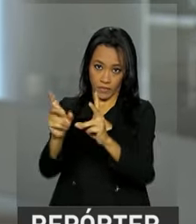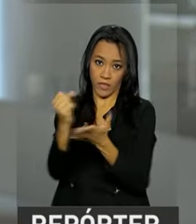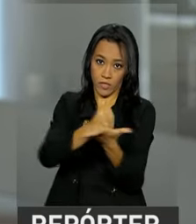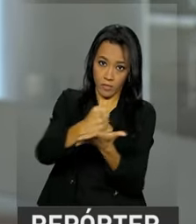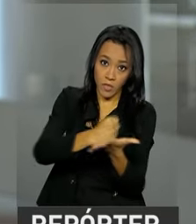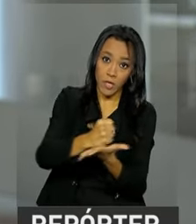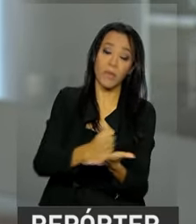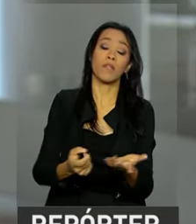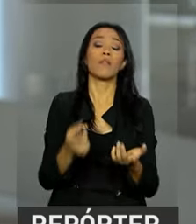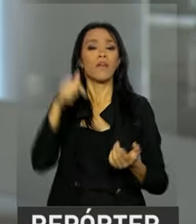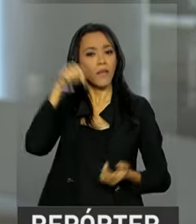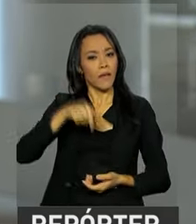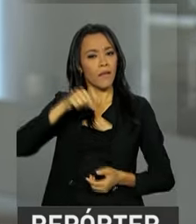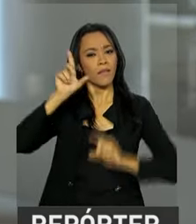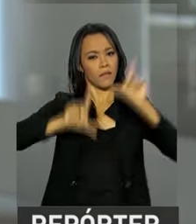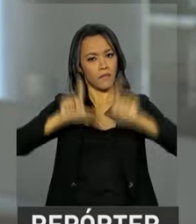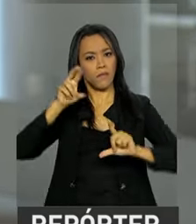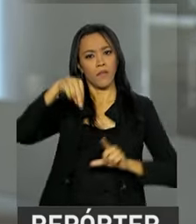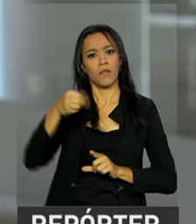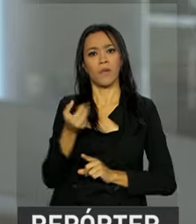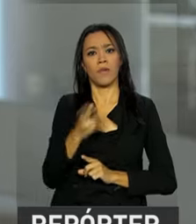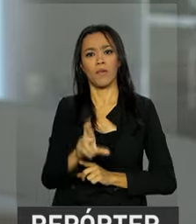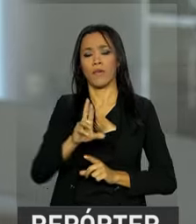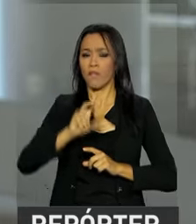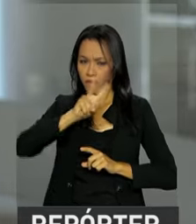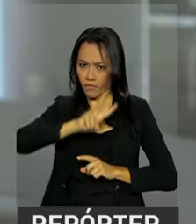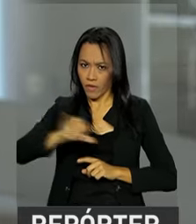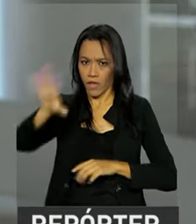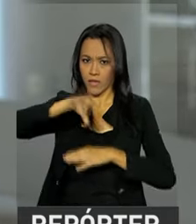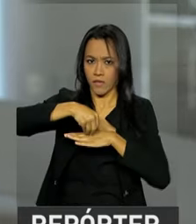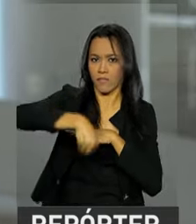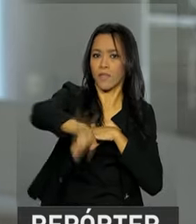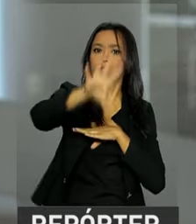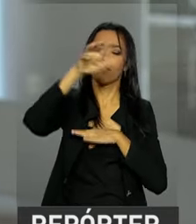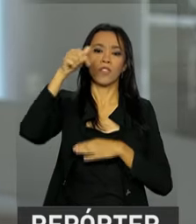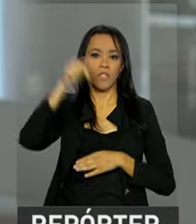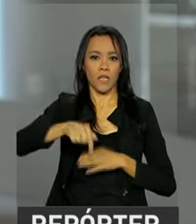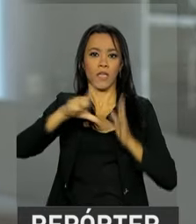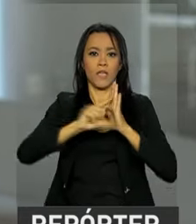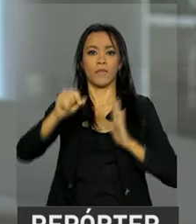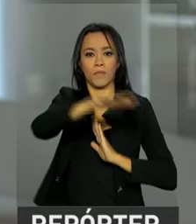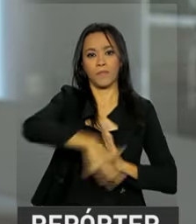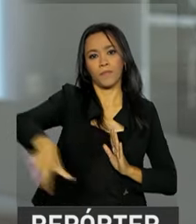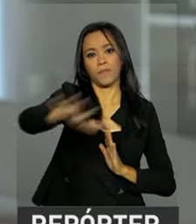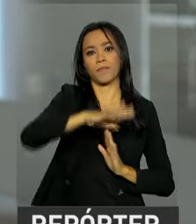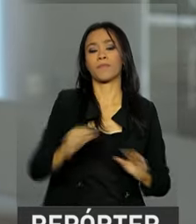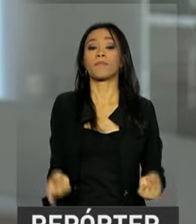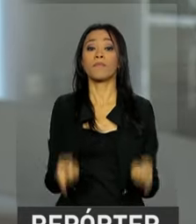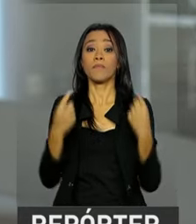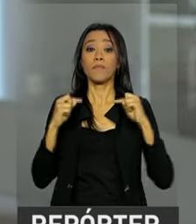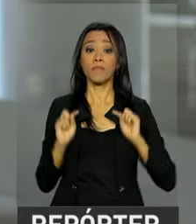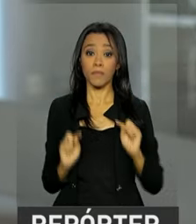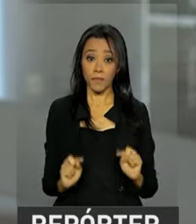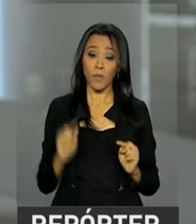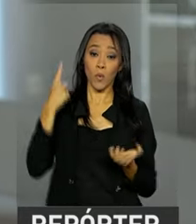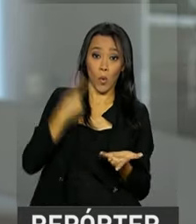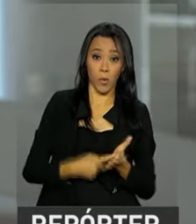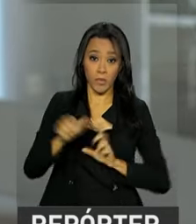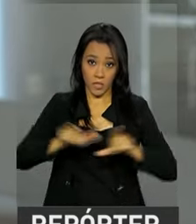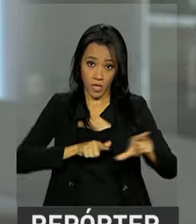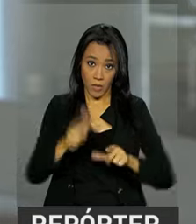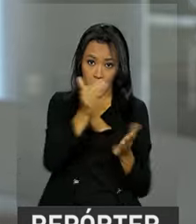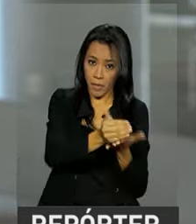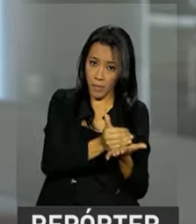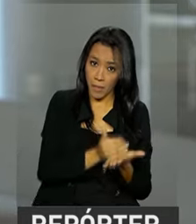NBR Transmite ao vivo essas duas cerimônias direto aqui do Palácio do Planalto bom só para completar na agenda do presidente Michel